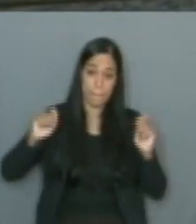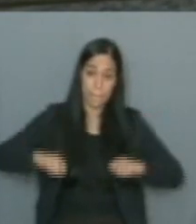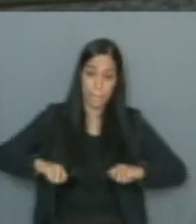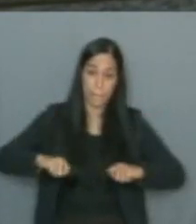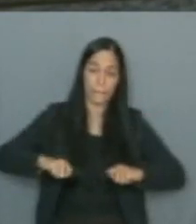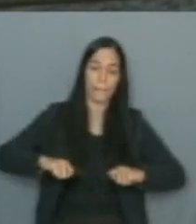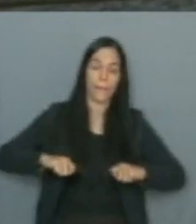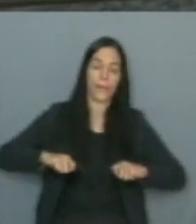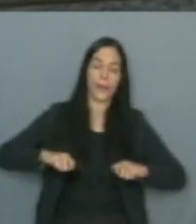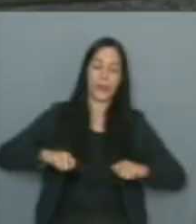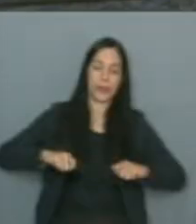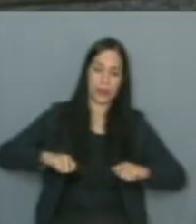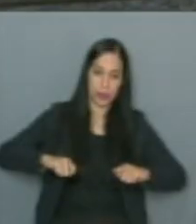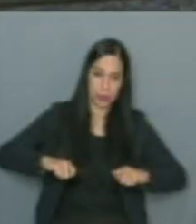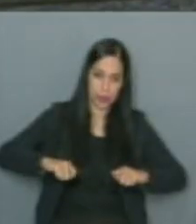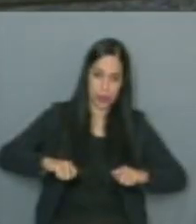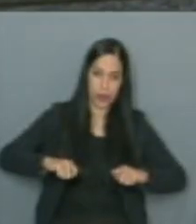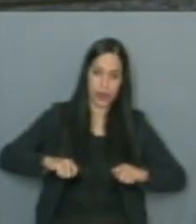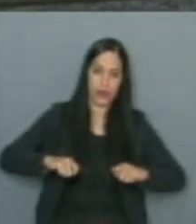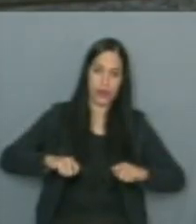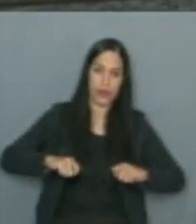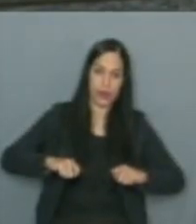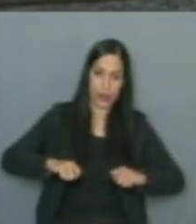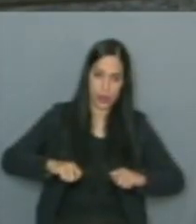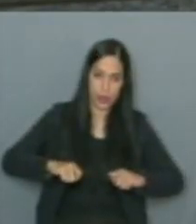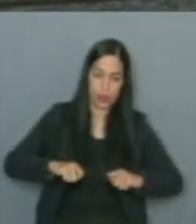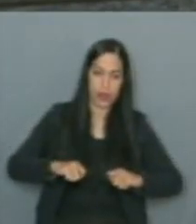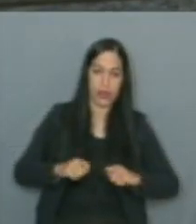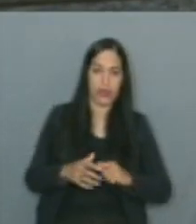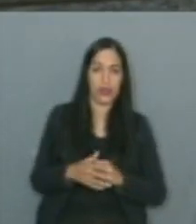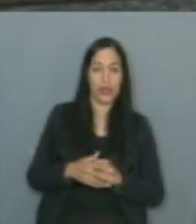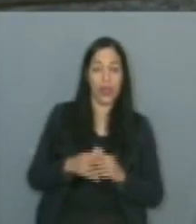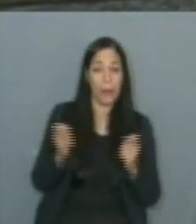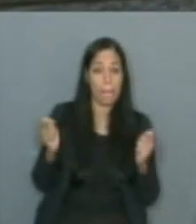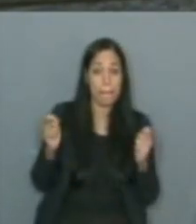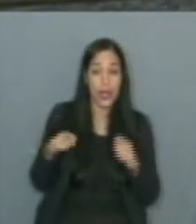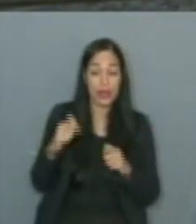possibilidade daqueles que não têm uma